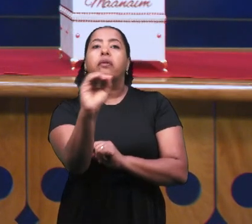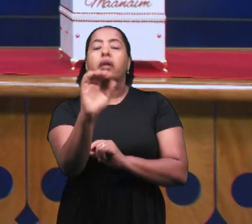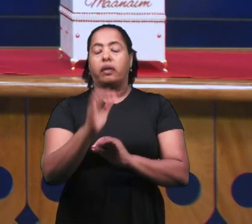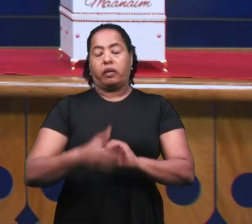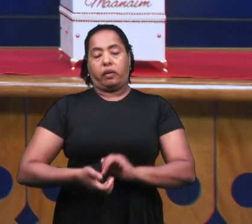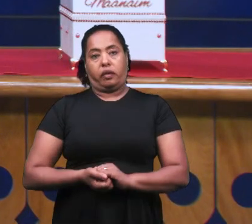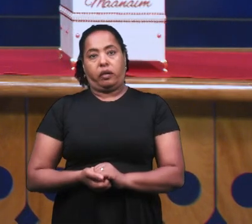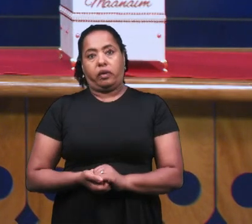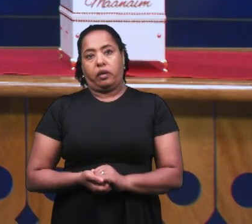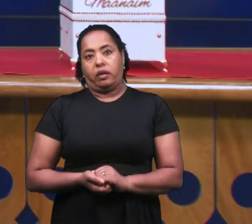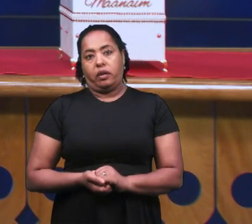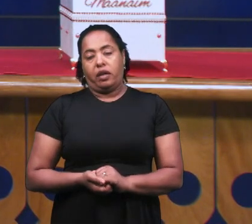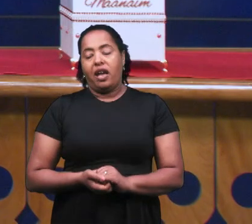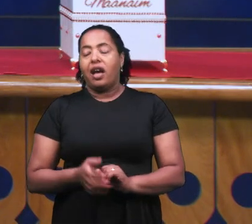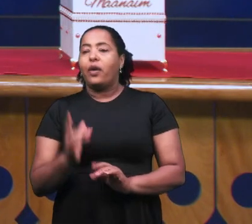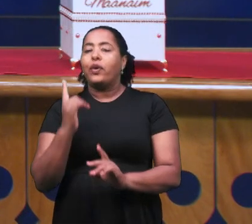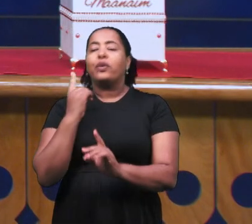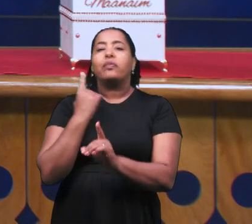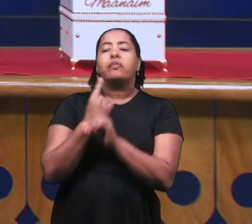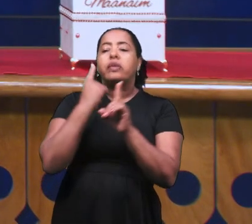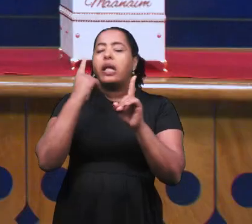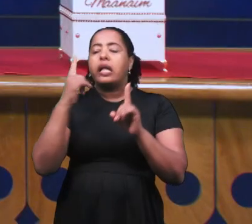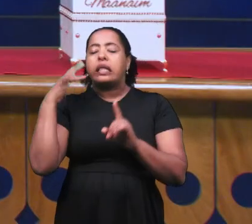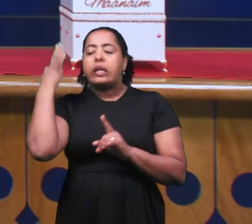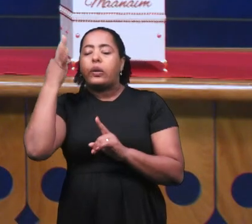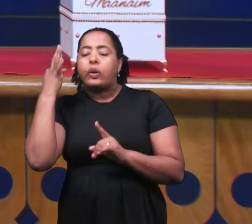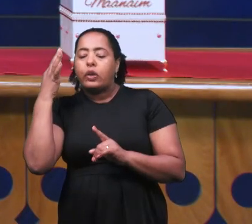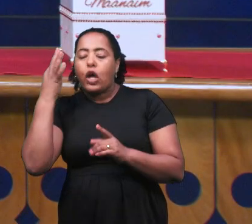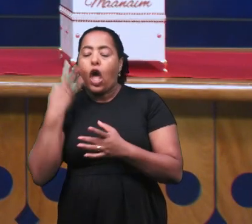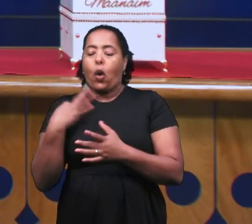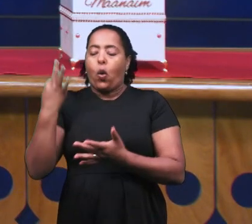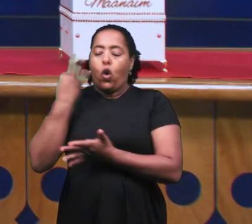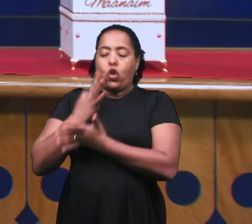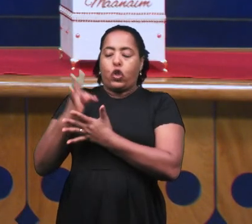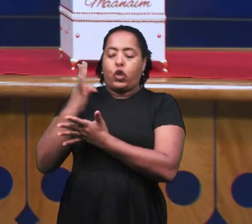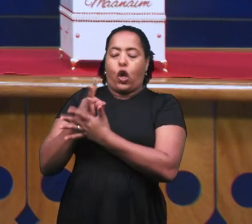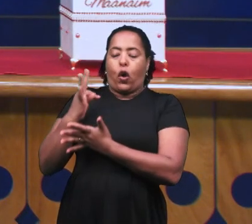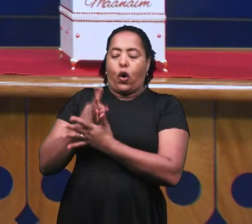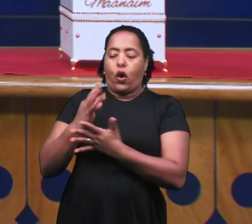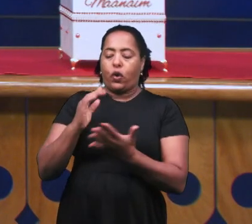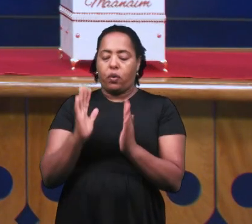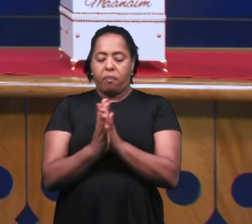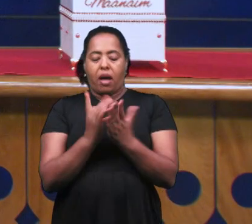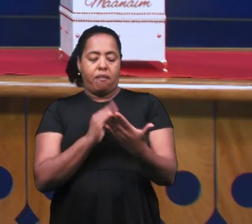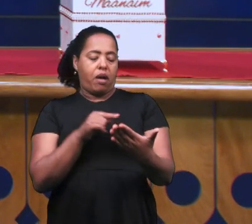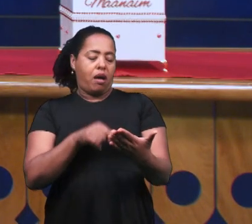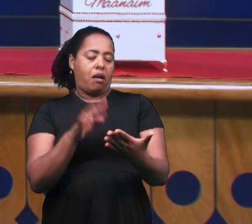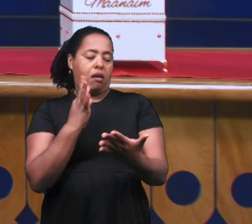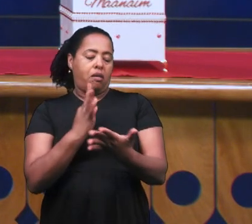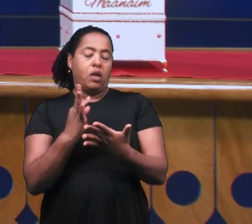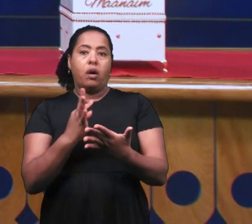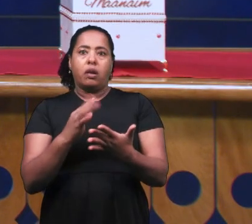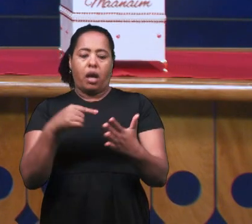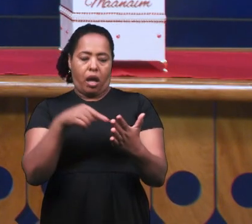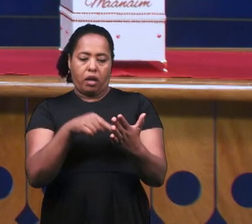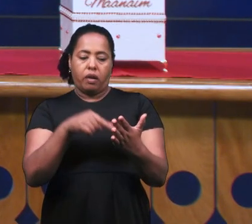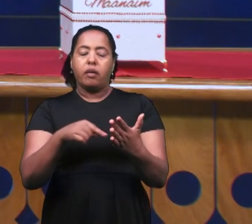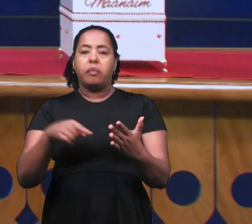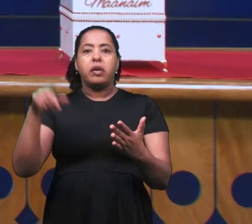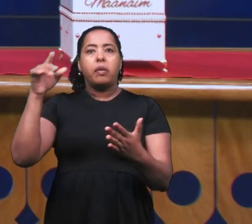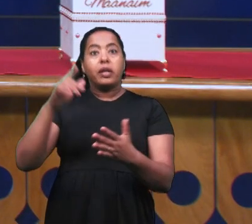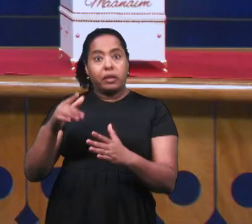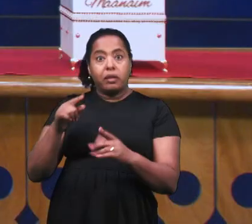a teologia. Eu pego a Bíblia aqui e digo, sou teólogo. Não, você conhece a Bíblia, ela tem o histórico e